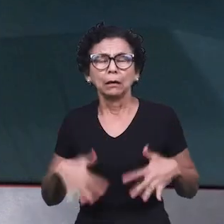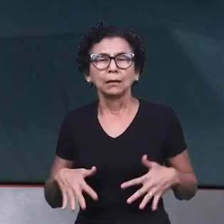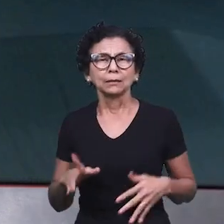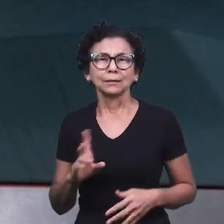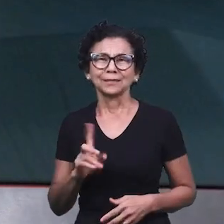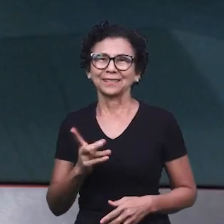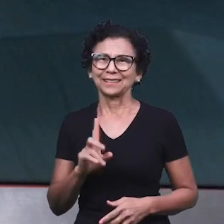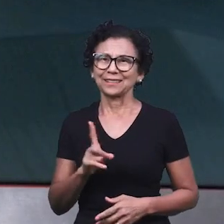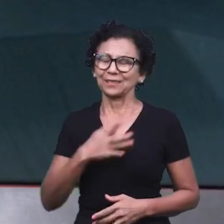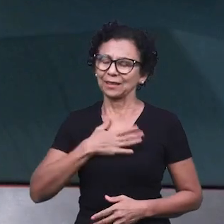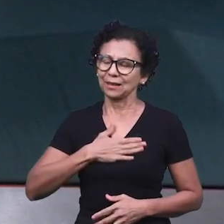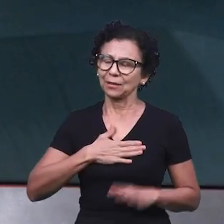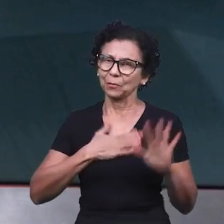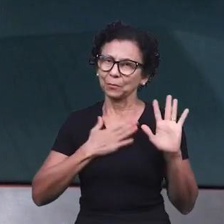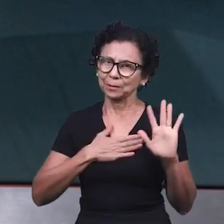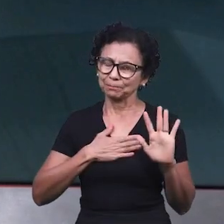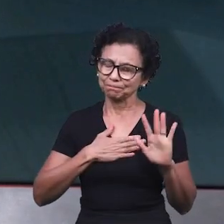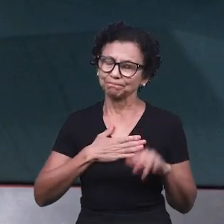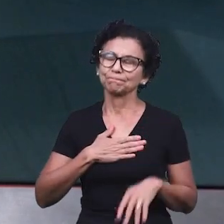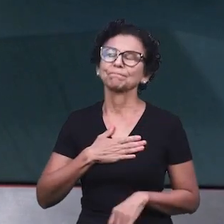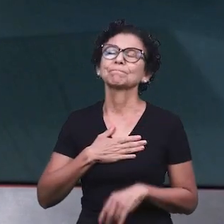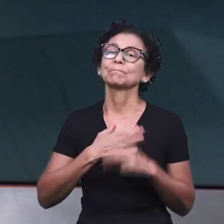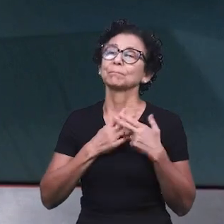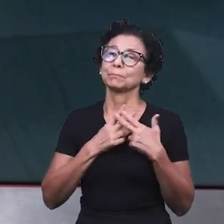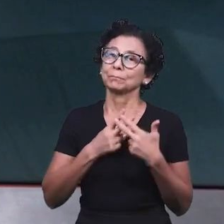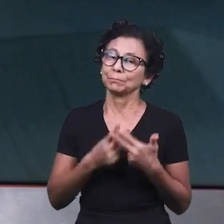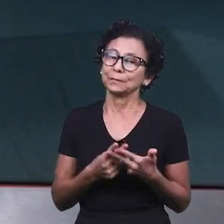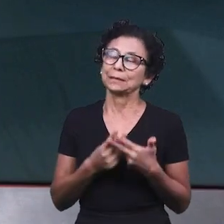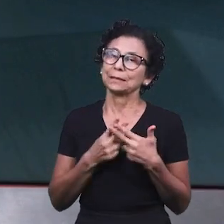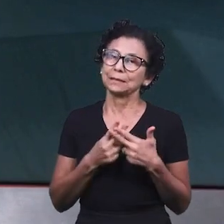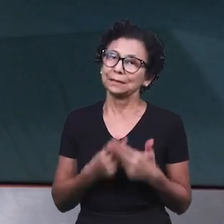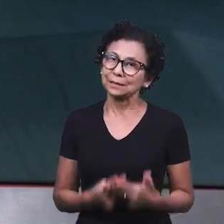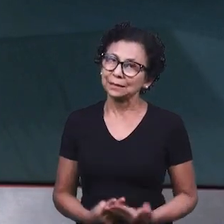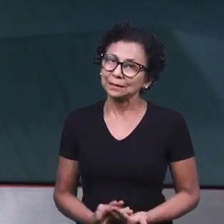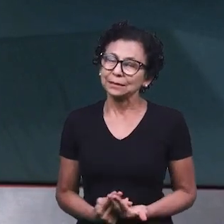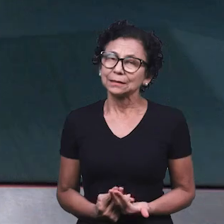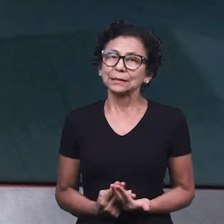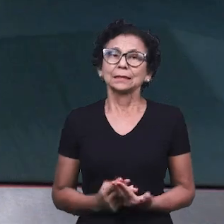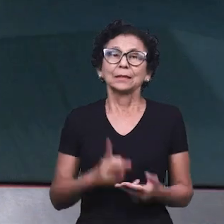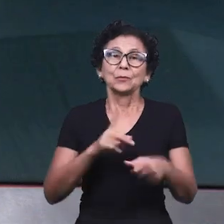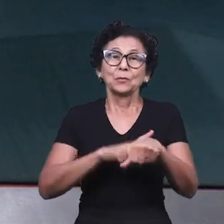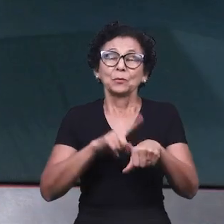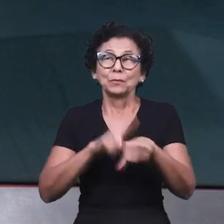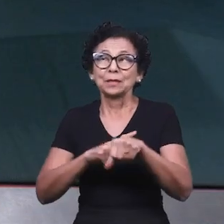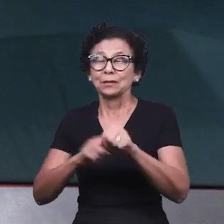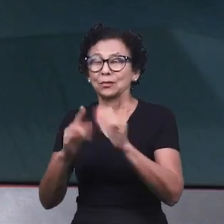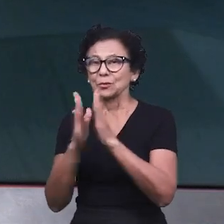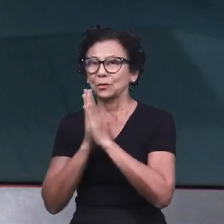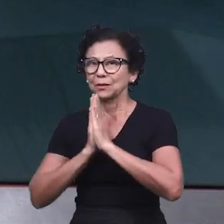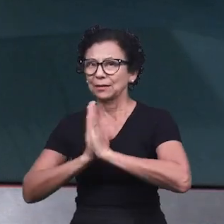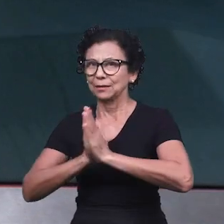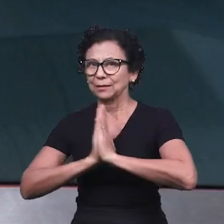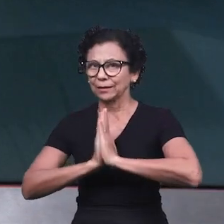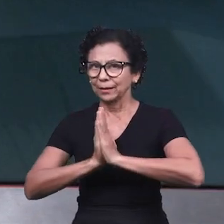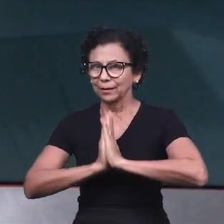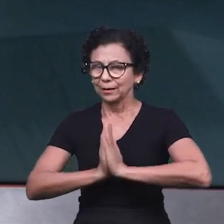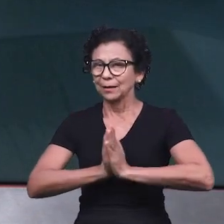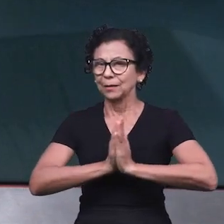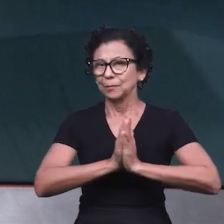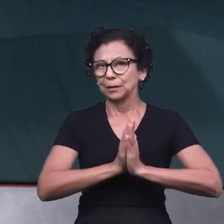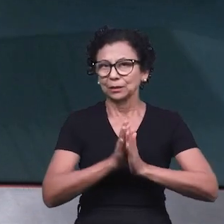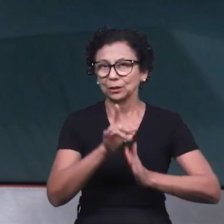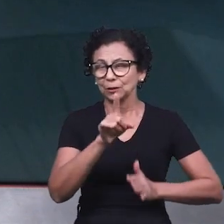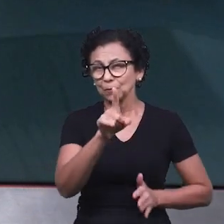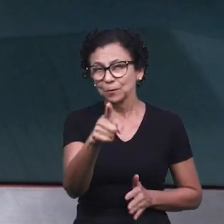coisa. Essa hora é a hora da calma, é a hora da paciência, é a hora da oração, para